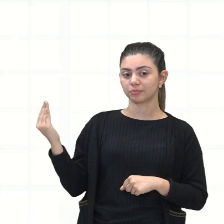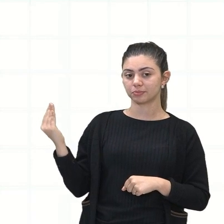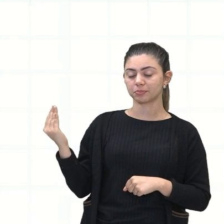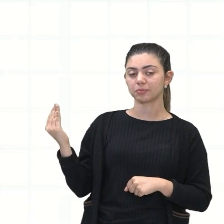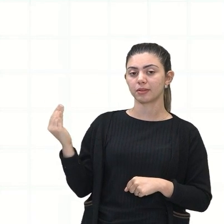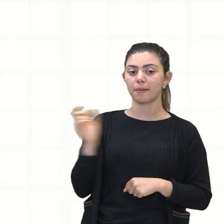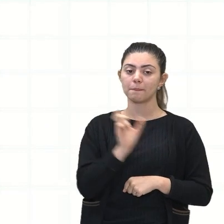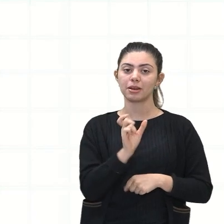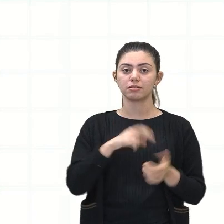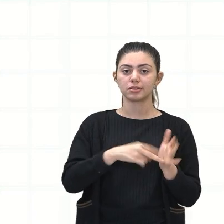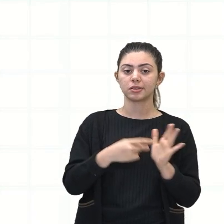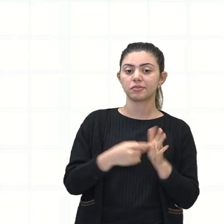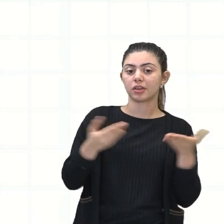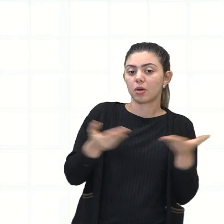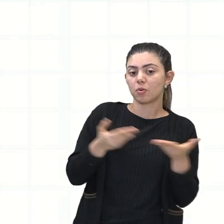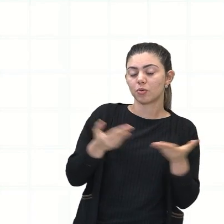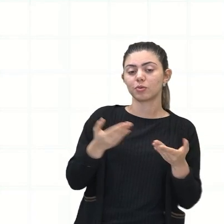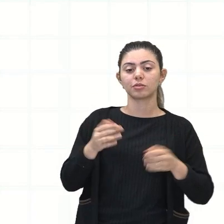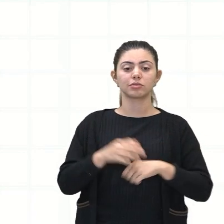significa hoje.